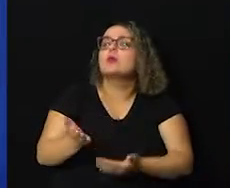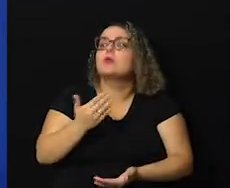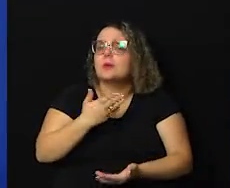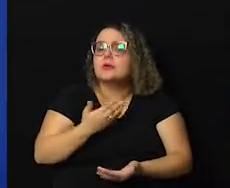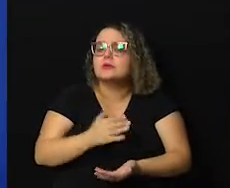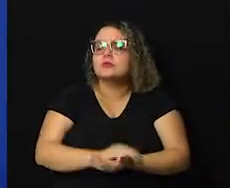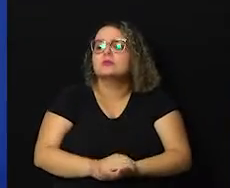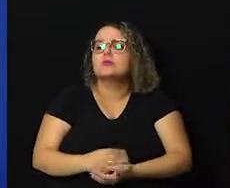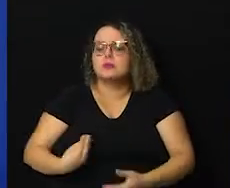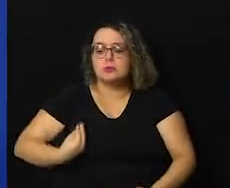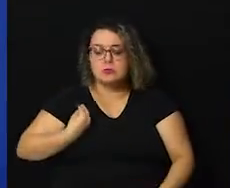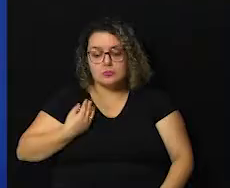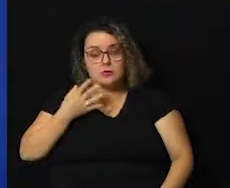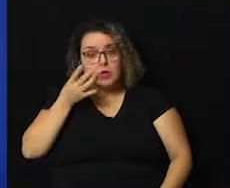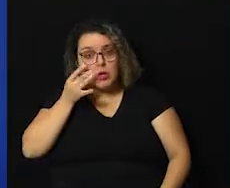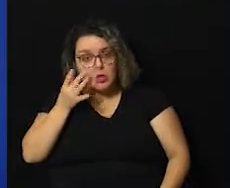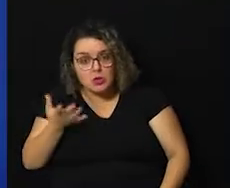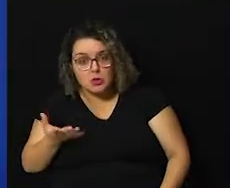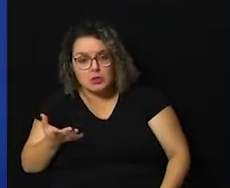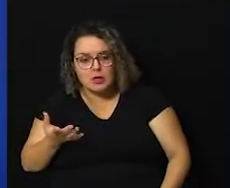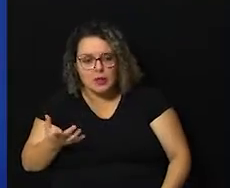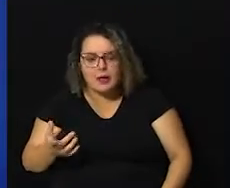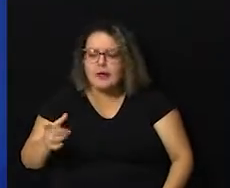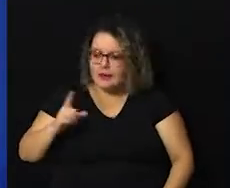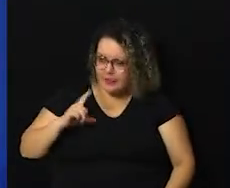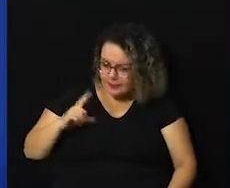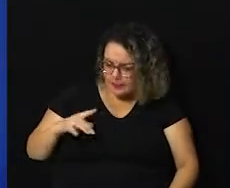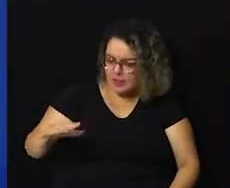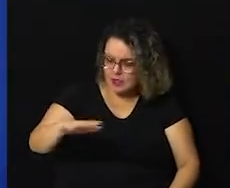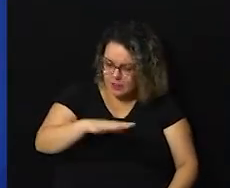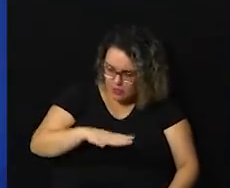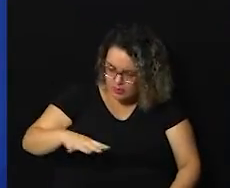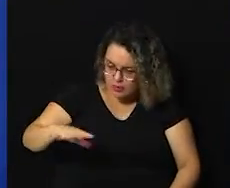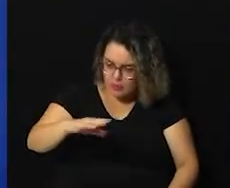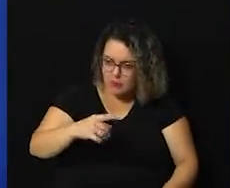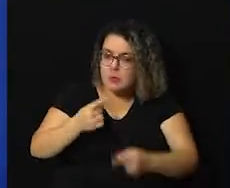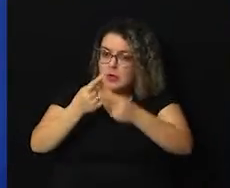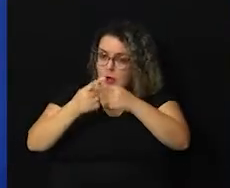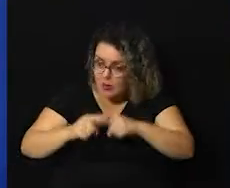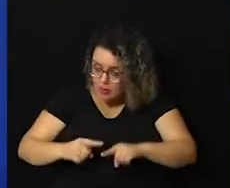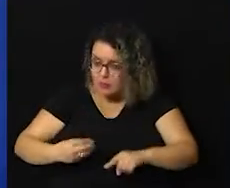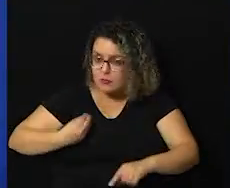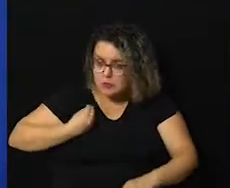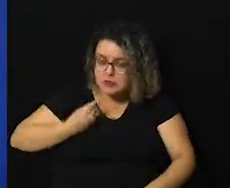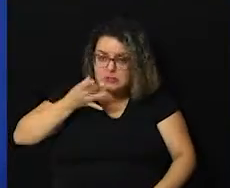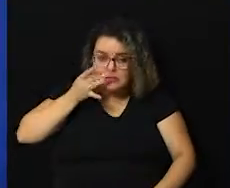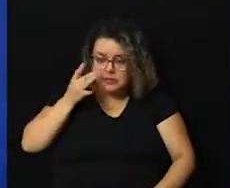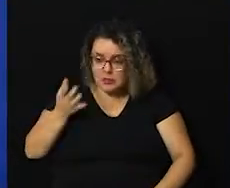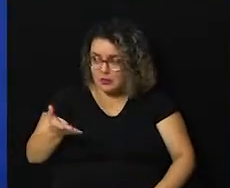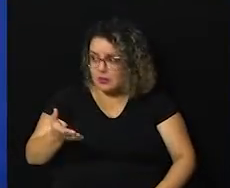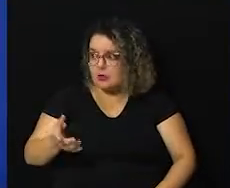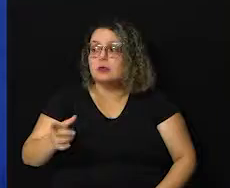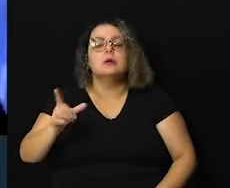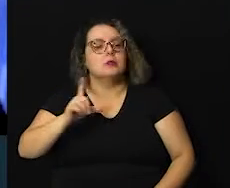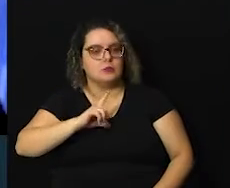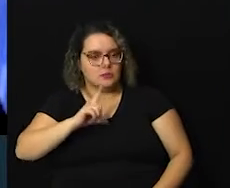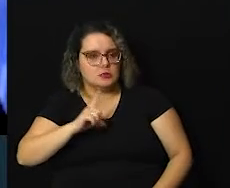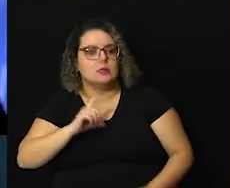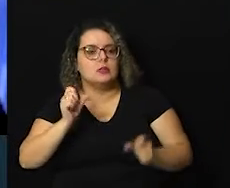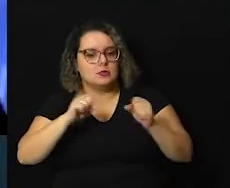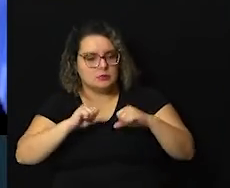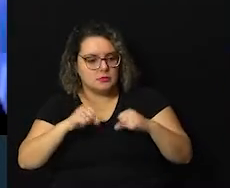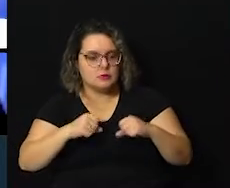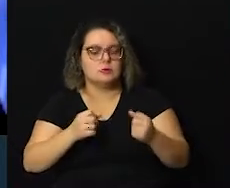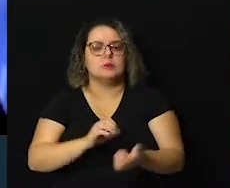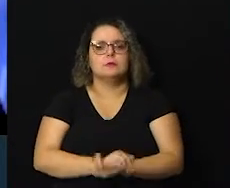olha mesmo a gente fez de forma presencial ainda existe espaço para o campeonato de game presencial